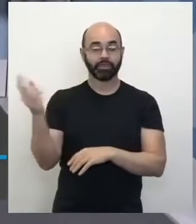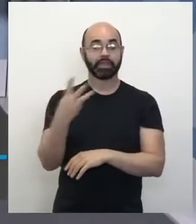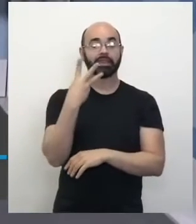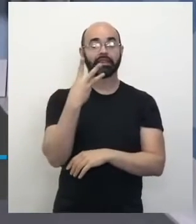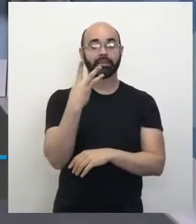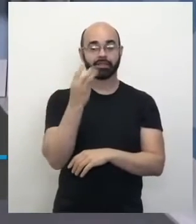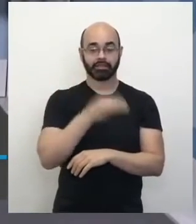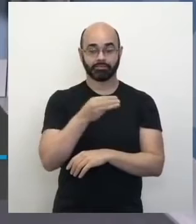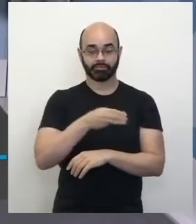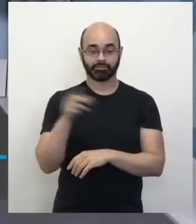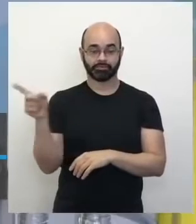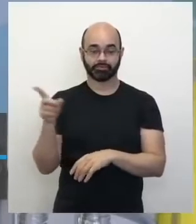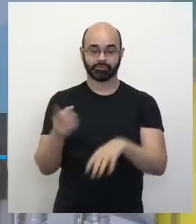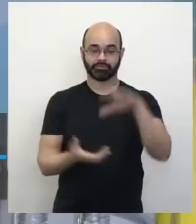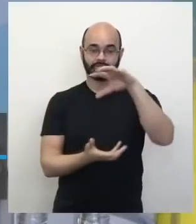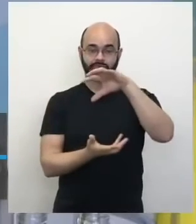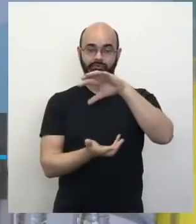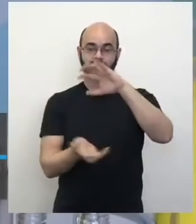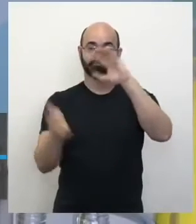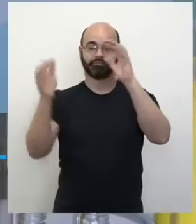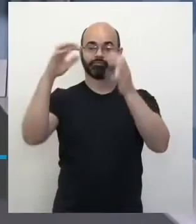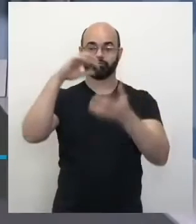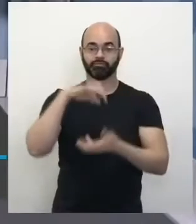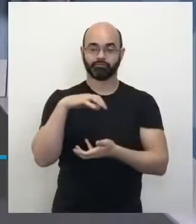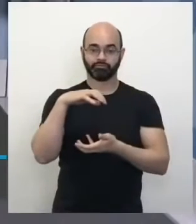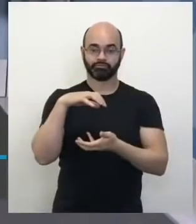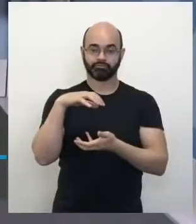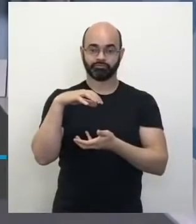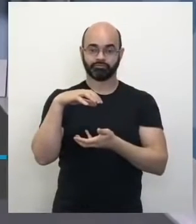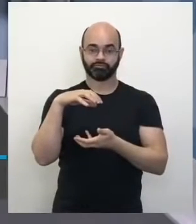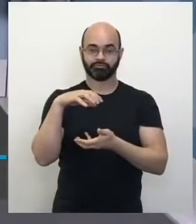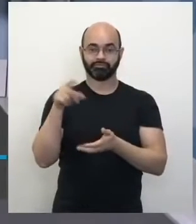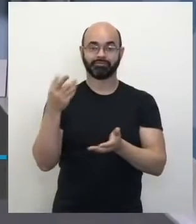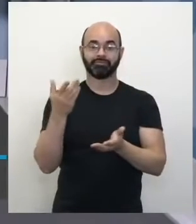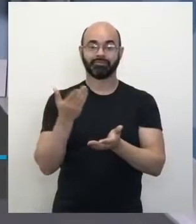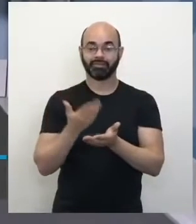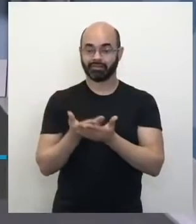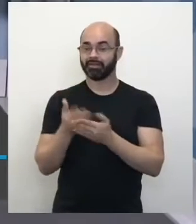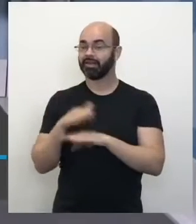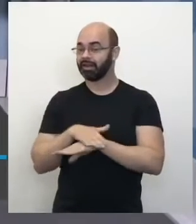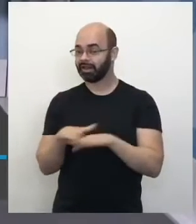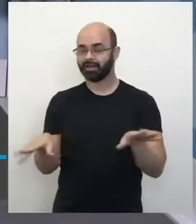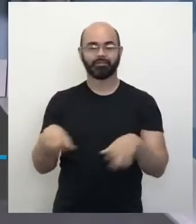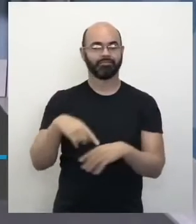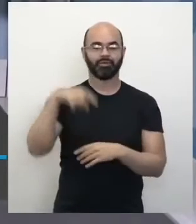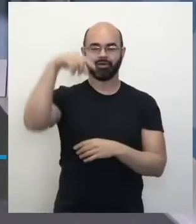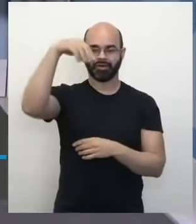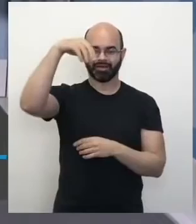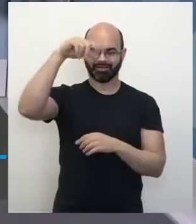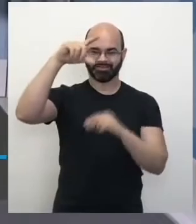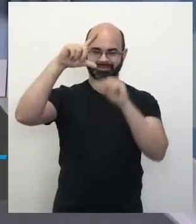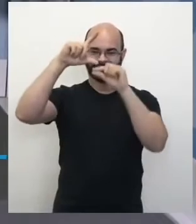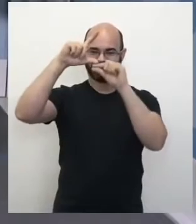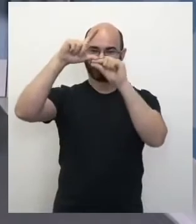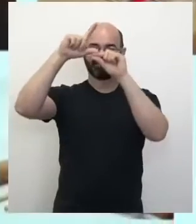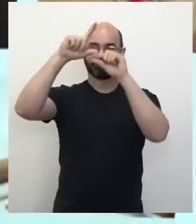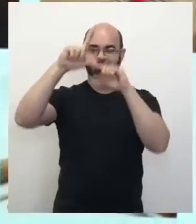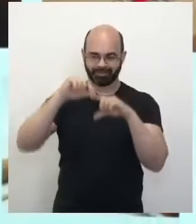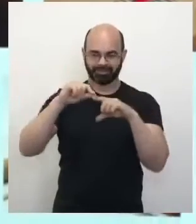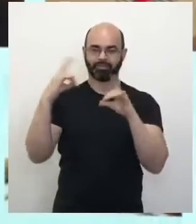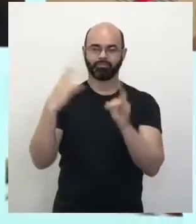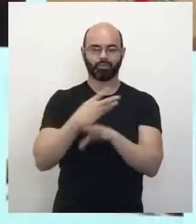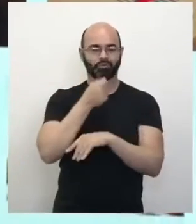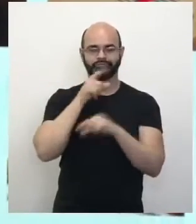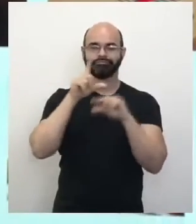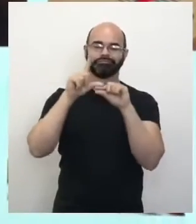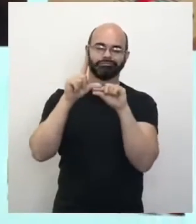30 minutos, olha só, Ó, bastante se você tempo. virar antes de acabar, a aula vai acabar e ele não vai ter acabado ainda a areia, né? É isso